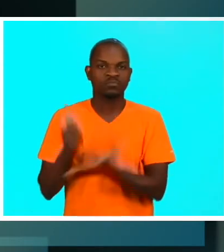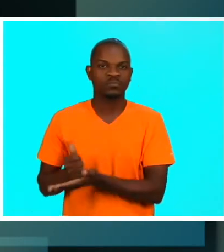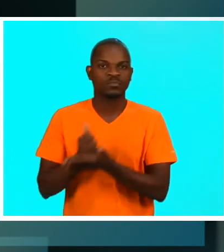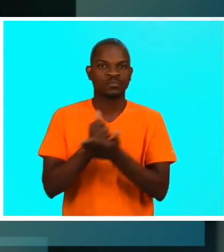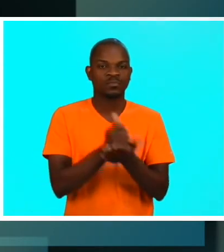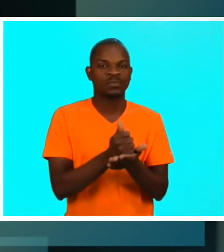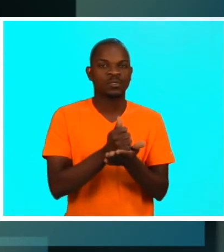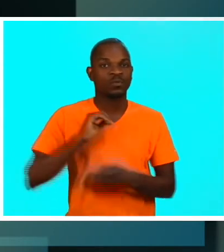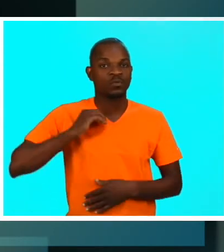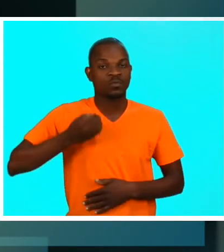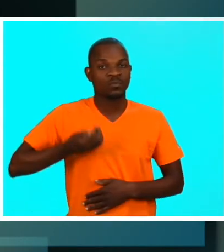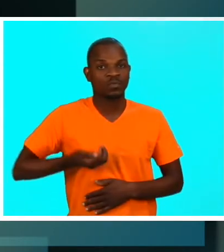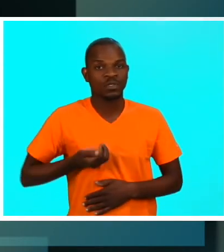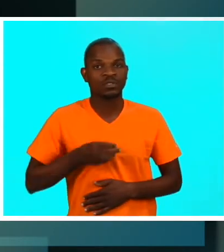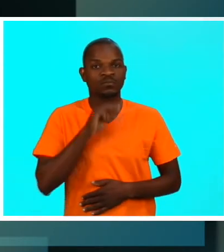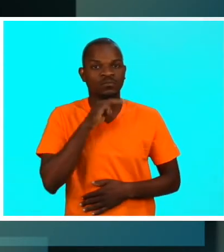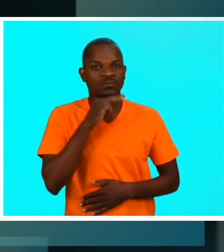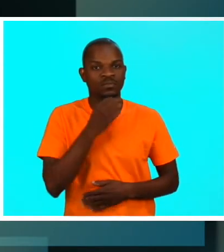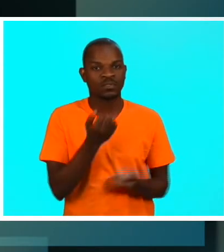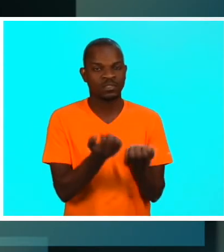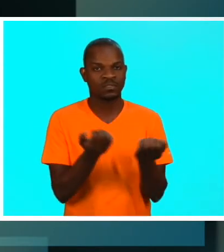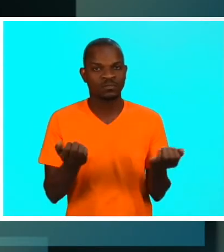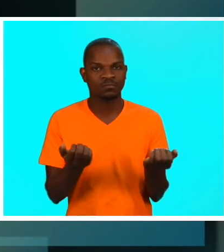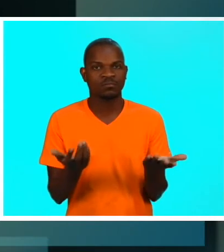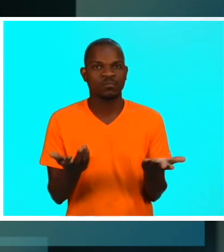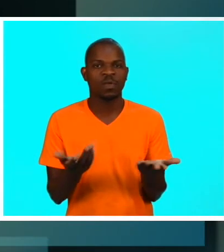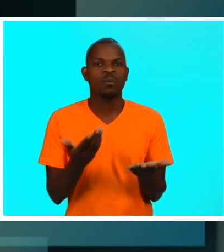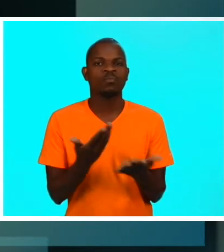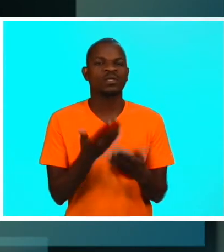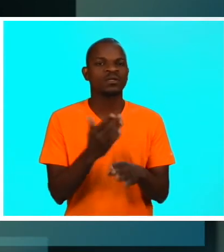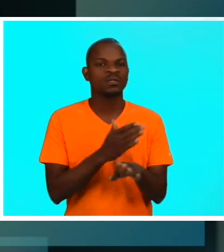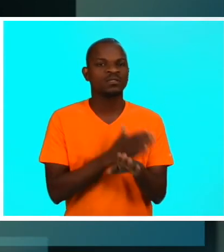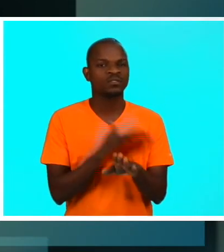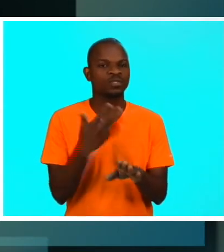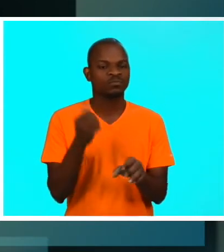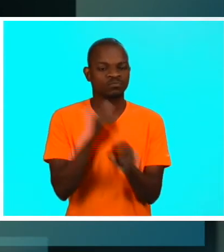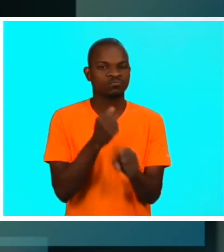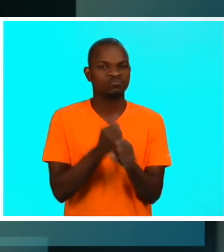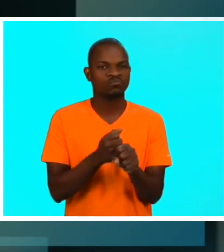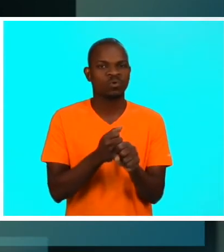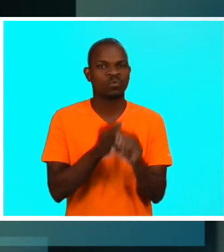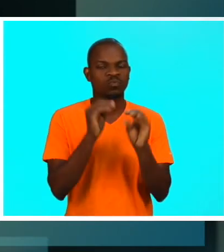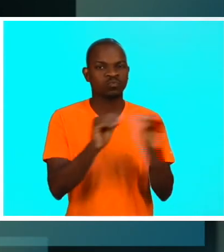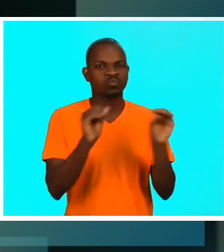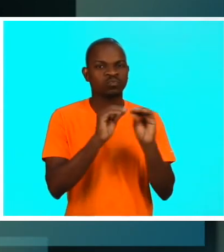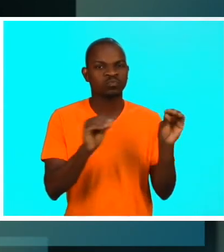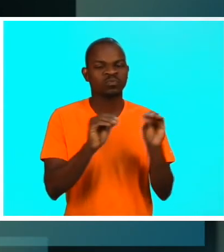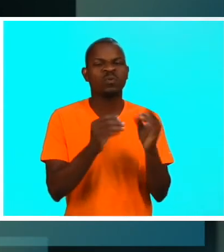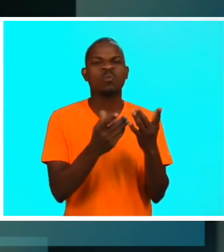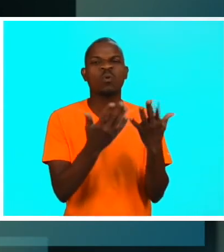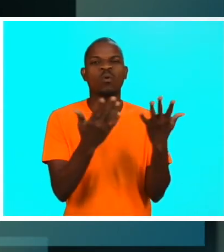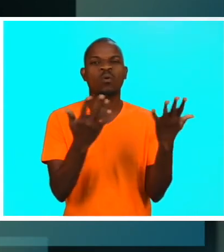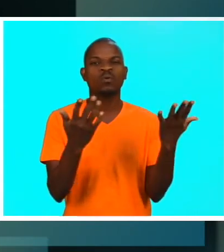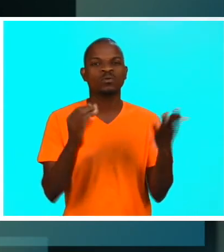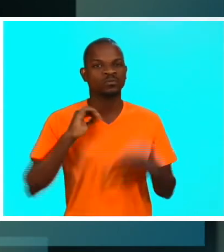econômico para as mães dessas crianças. É claro, já trabalhamos nessa área. Já formamos várias